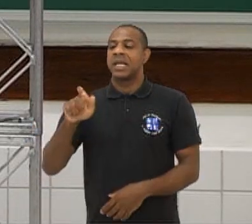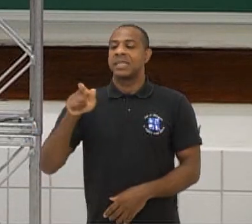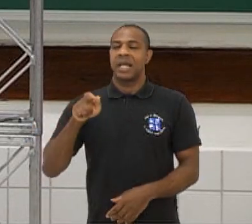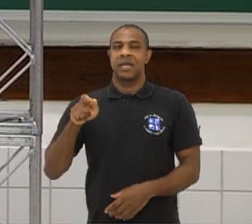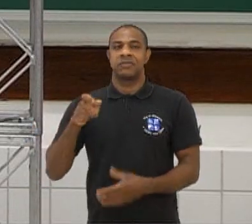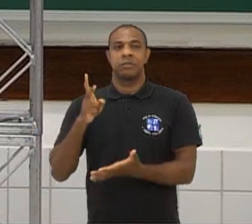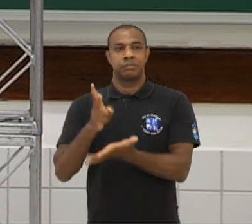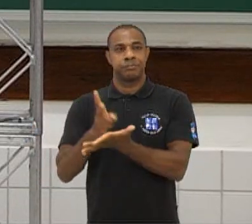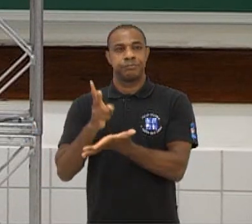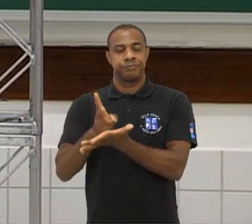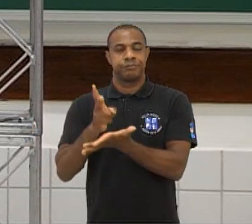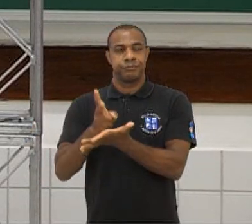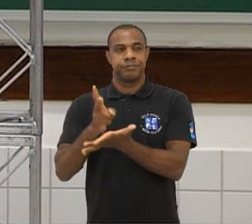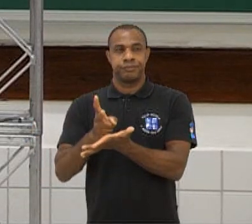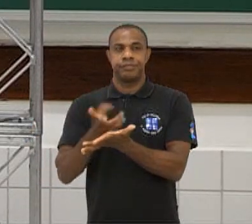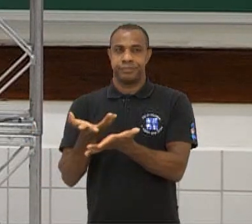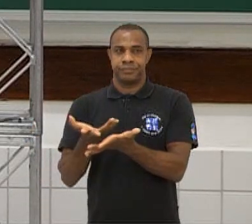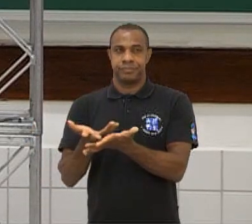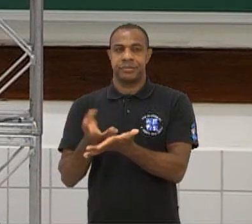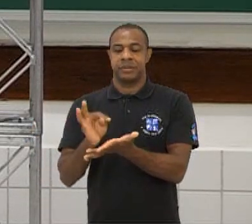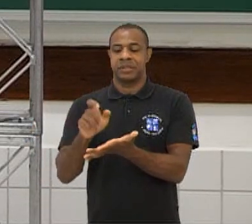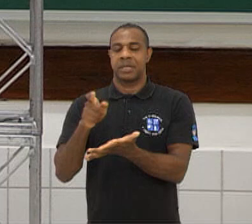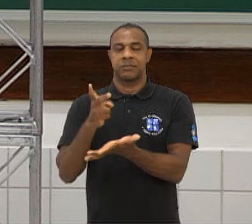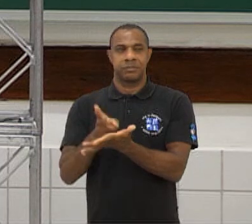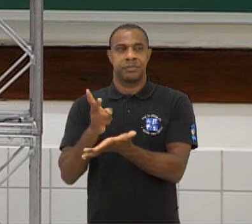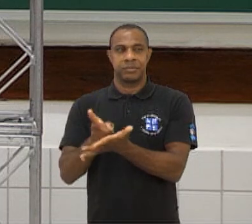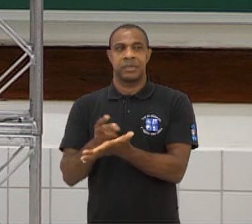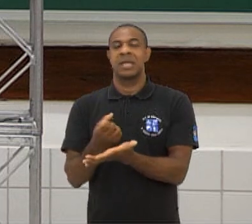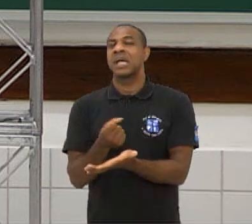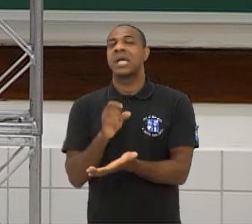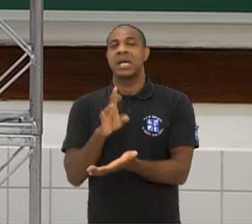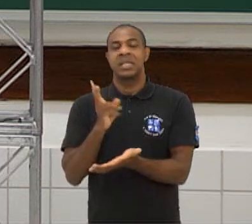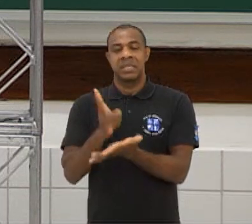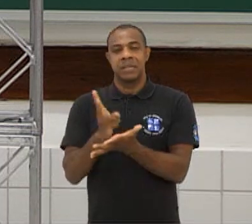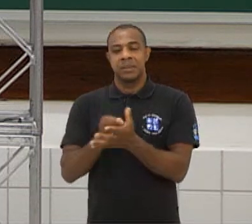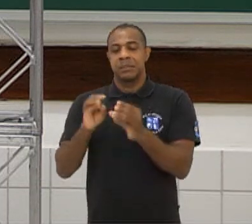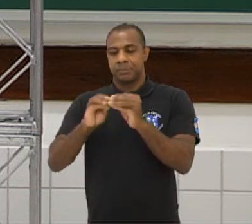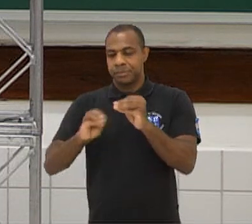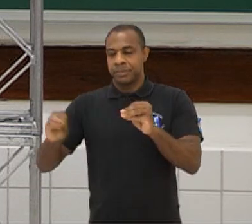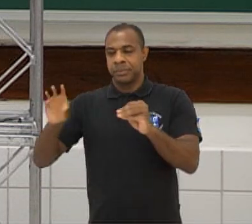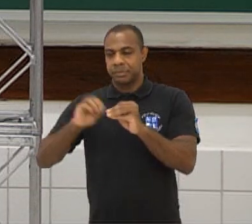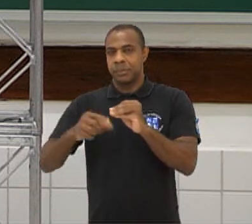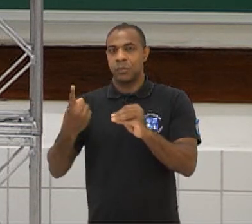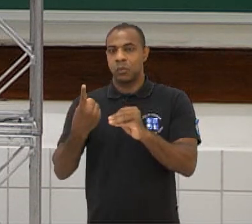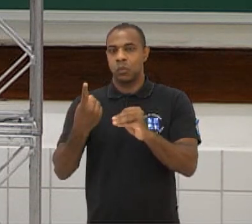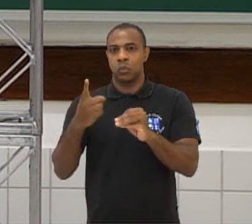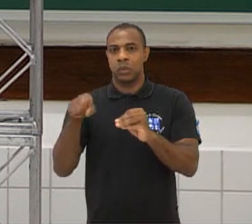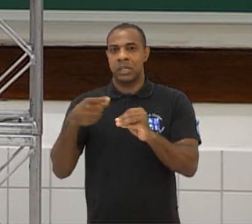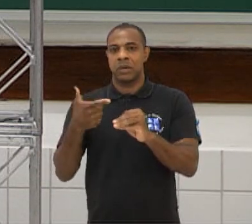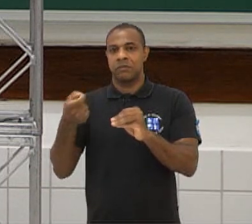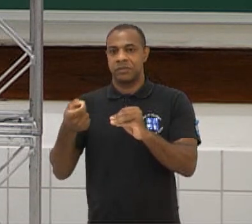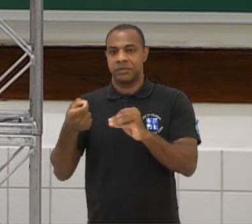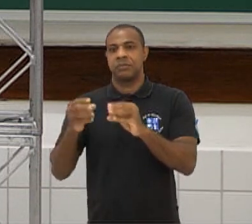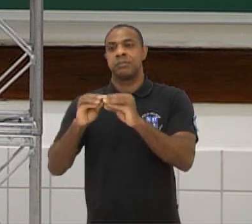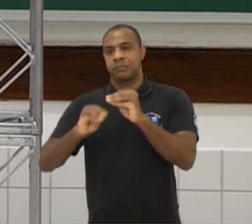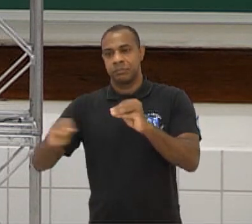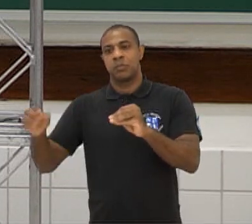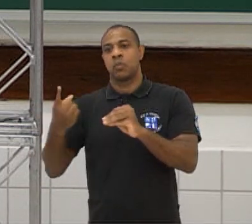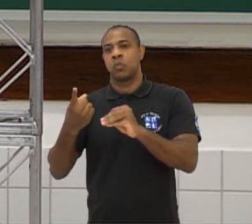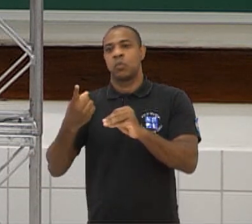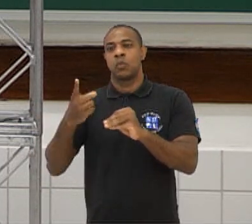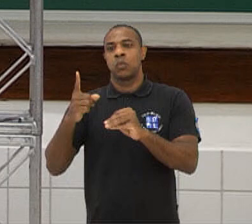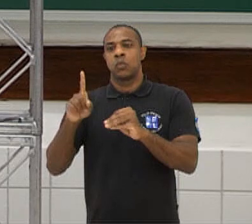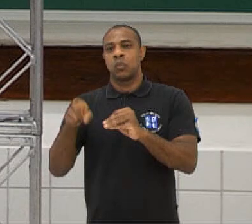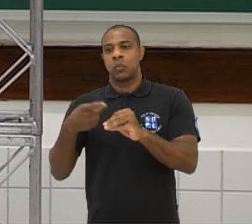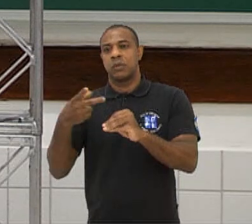fixa, e daí, para cada uma dessas 6 transferências, para cada uma delas, ele pagou R$1,20. Tudo bem? Entendido? Então,